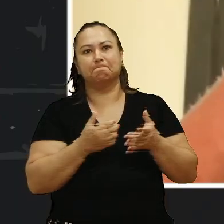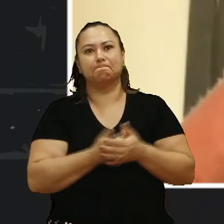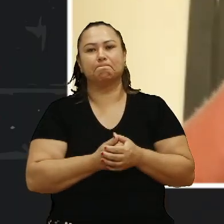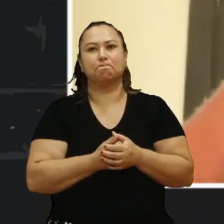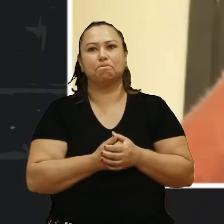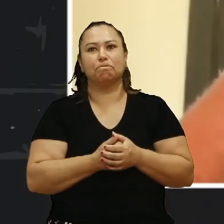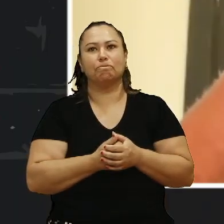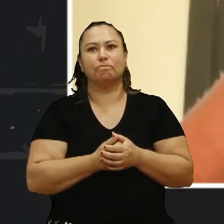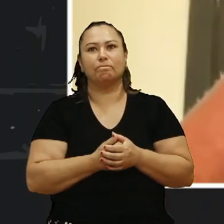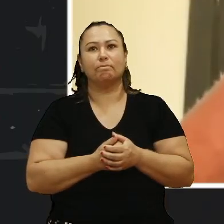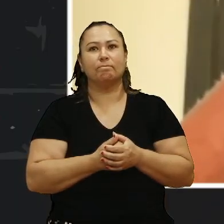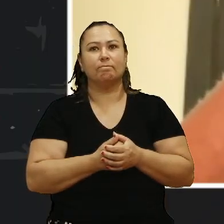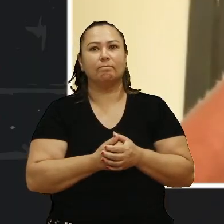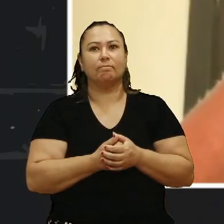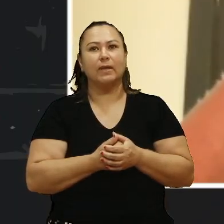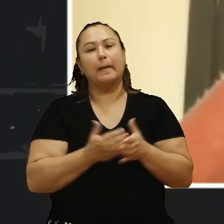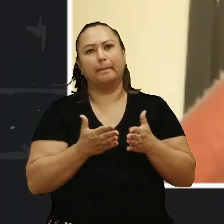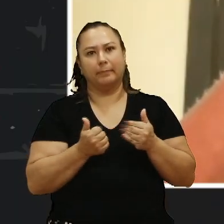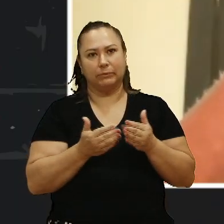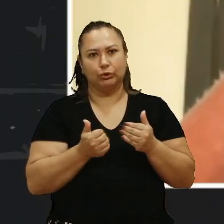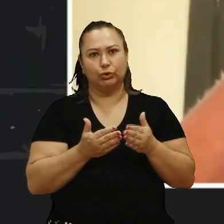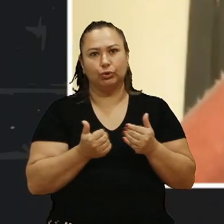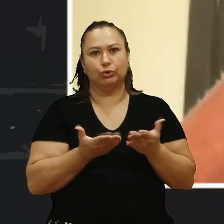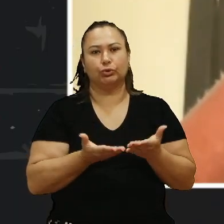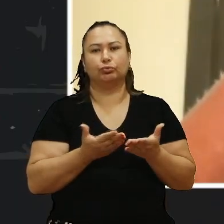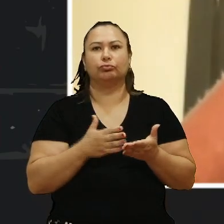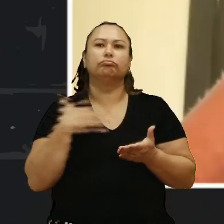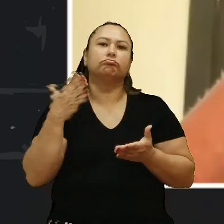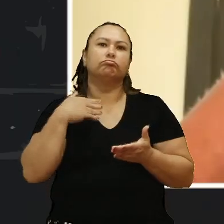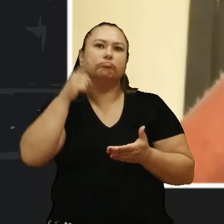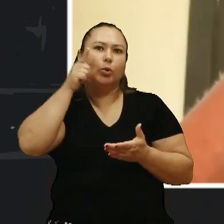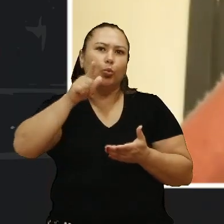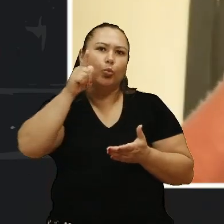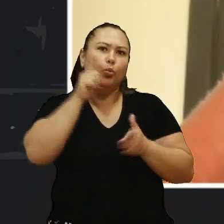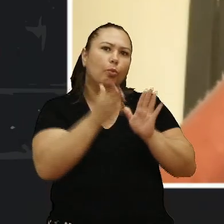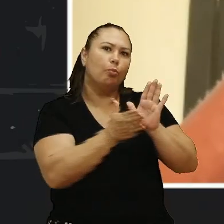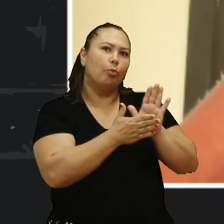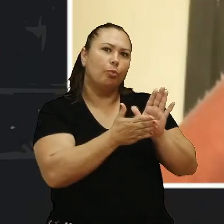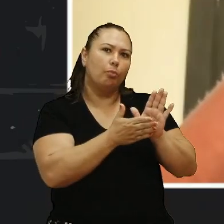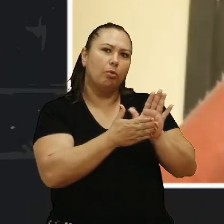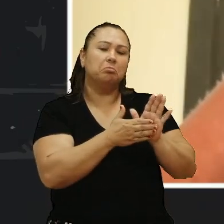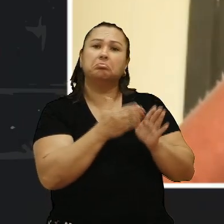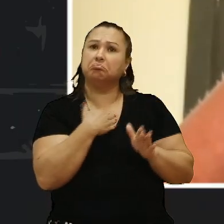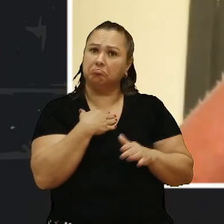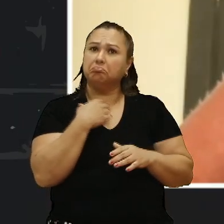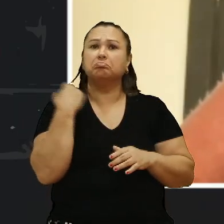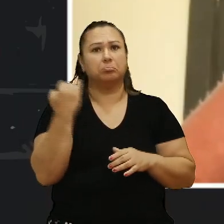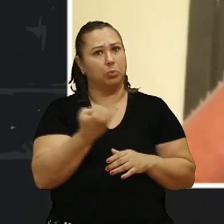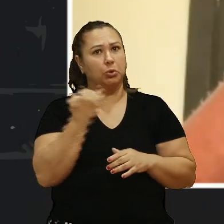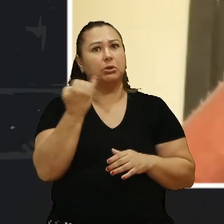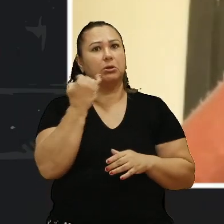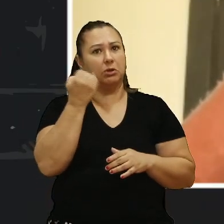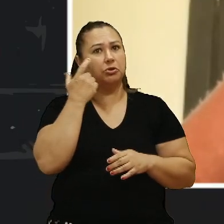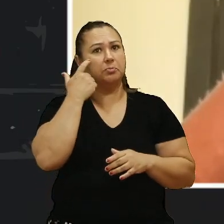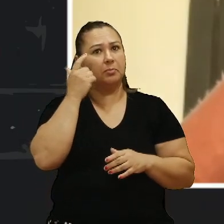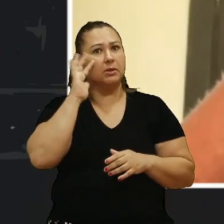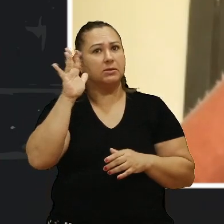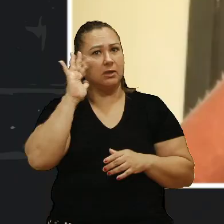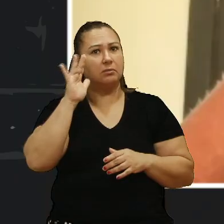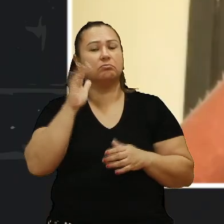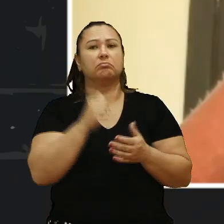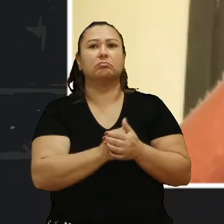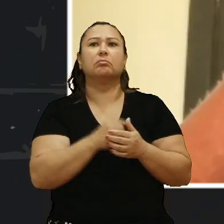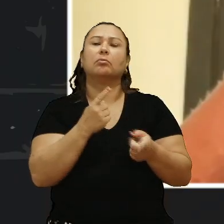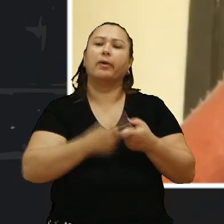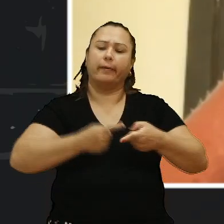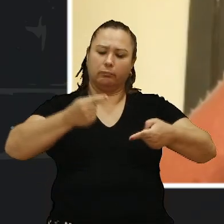esse requerimento, quando o Lucas propôs, achei muito importante, porque é